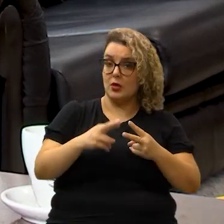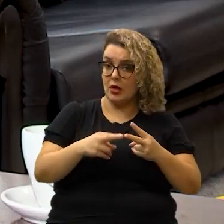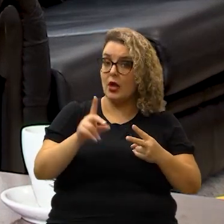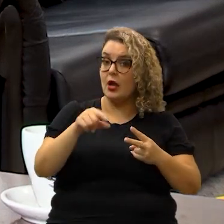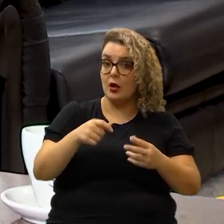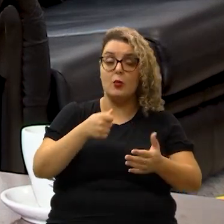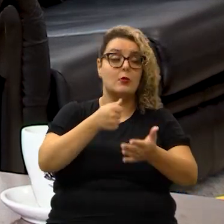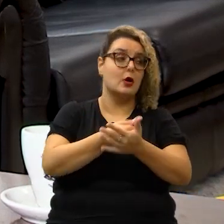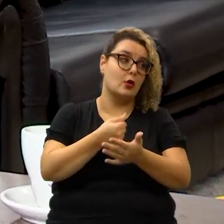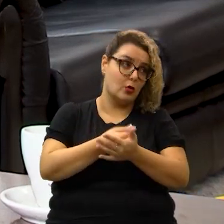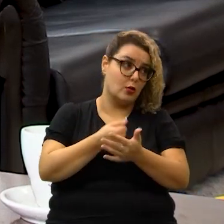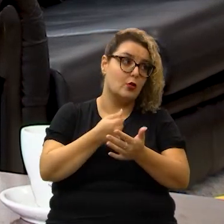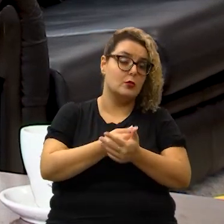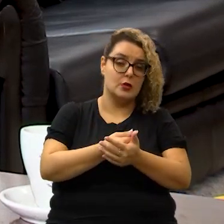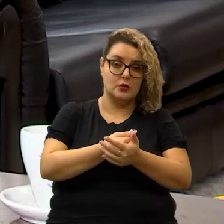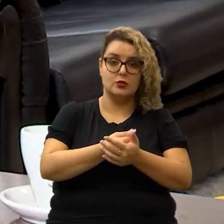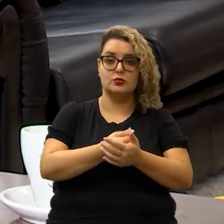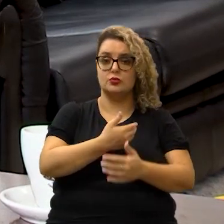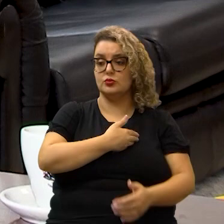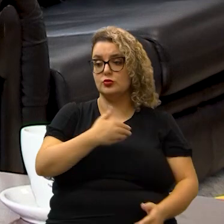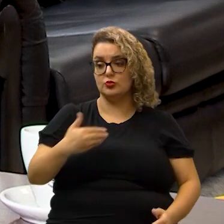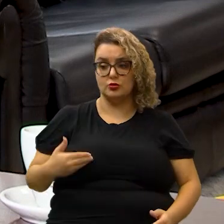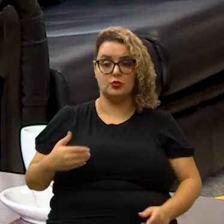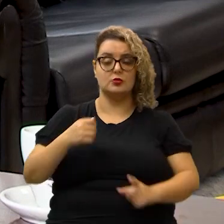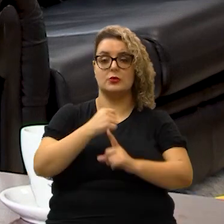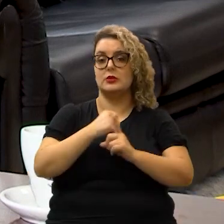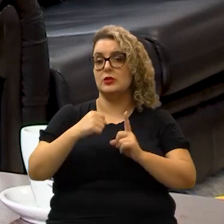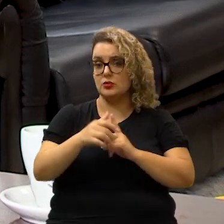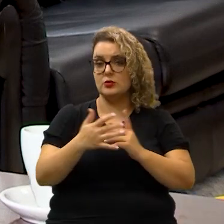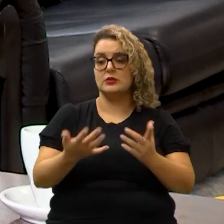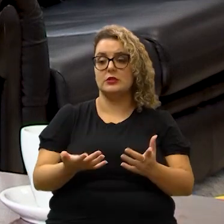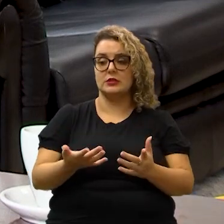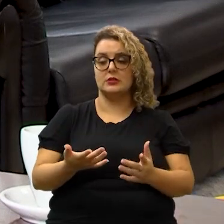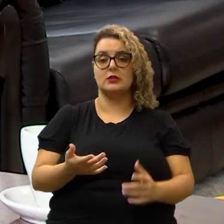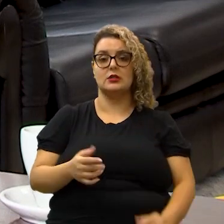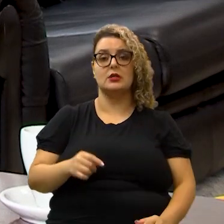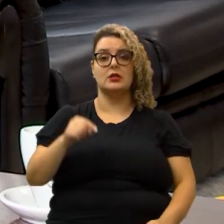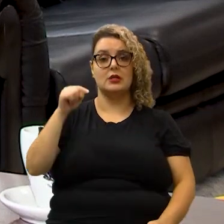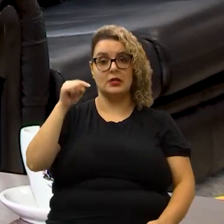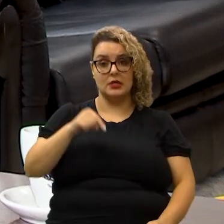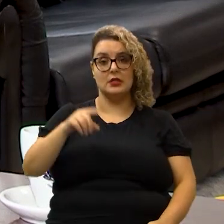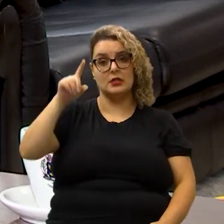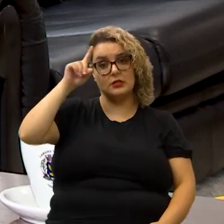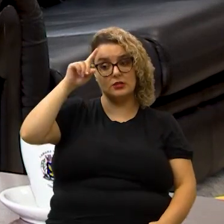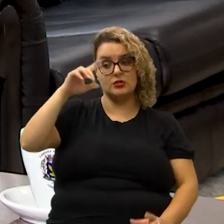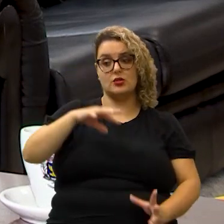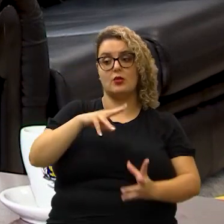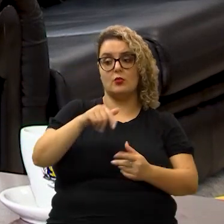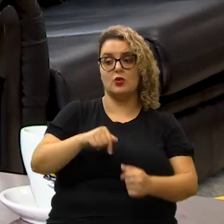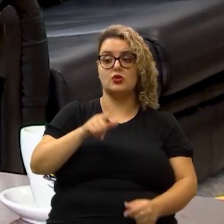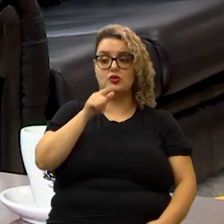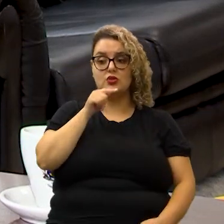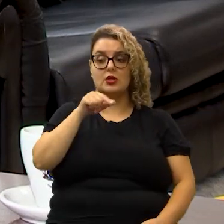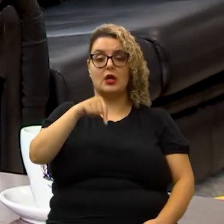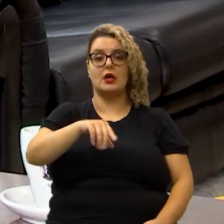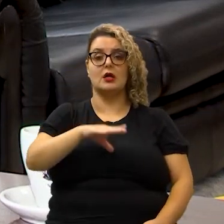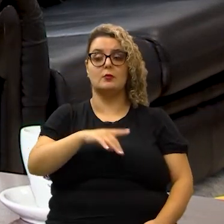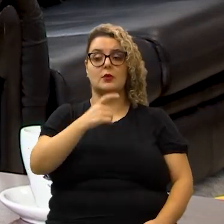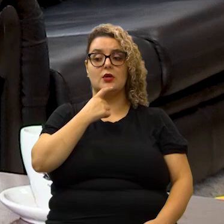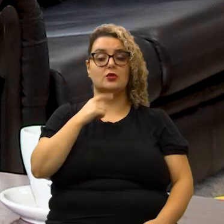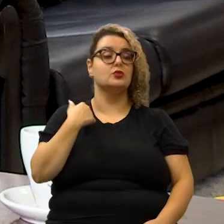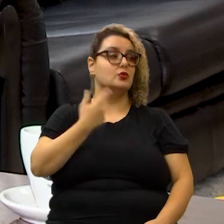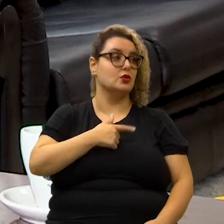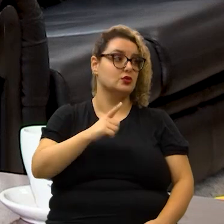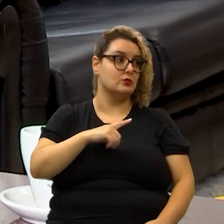obrigação, né, dos governos, da sociedade. E nesse Dia Mundial da Água, em Campinas, nós tivemos 2 eventos